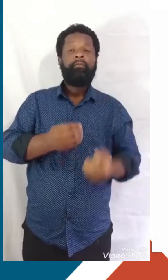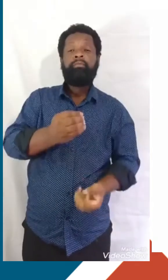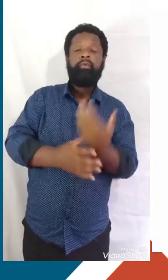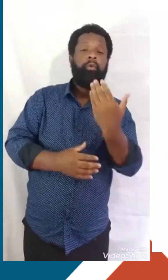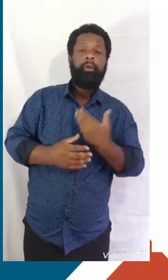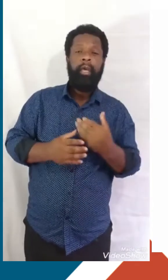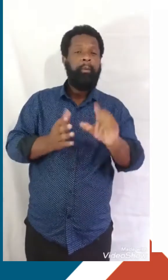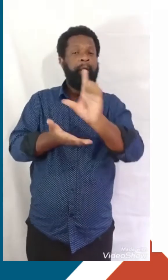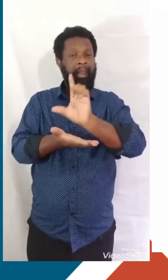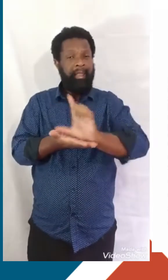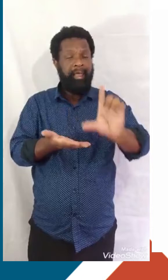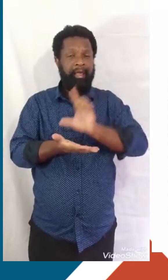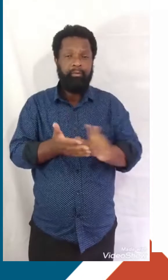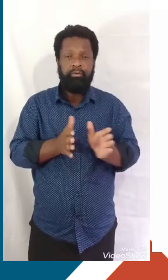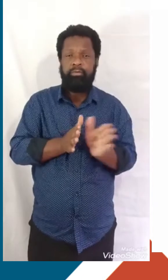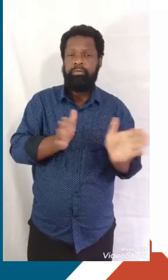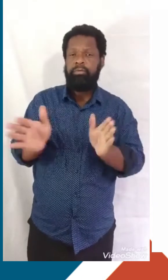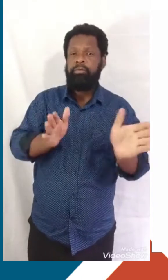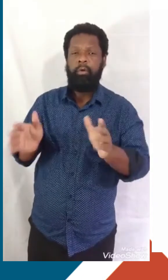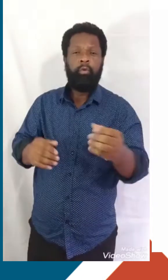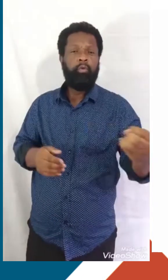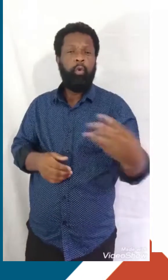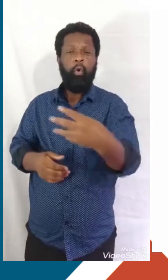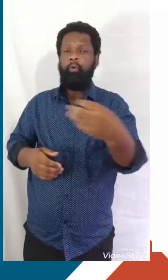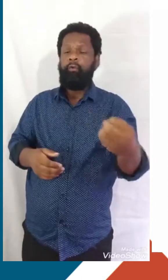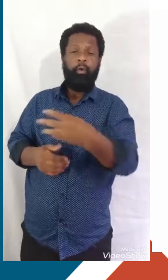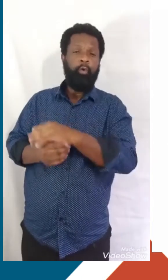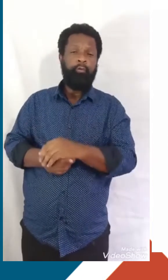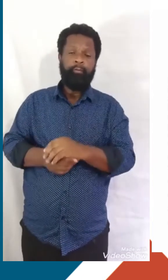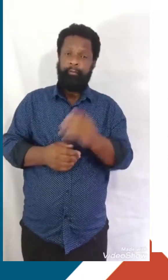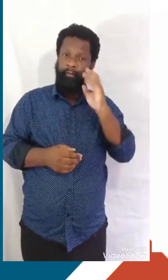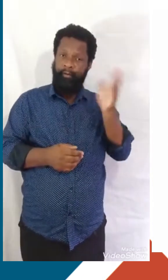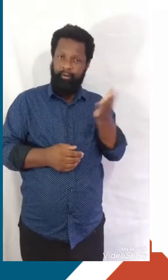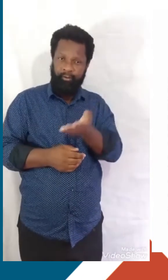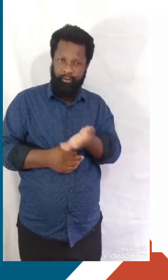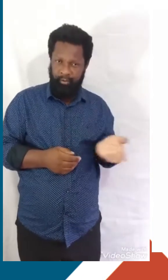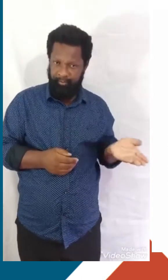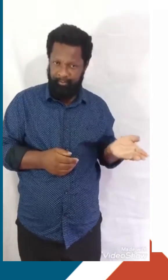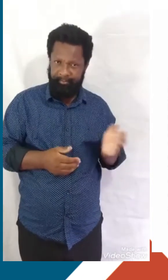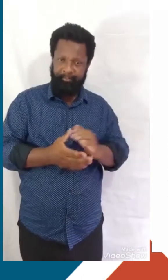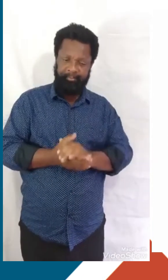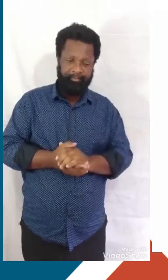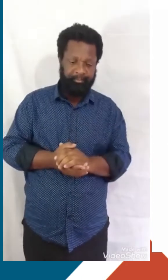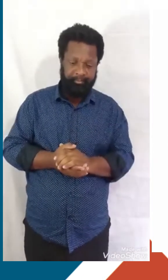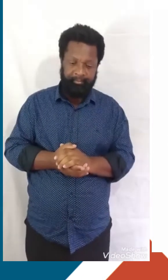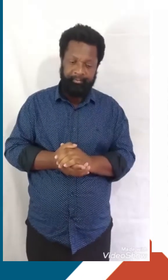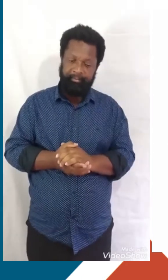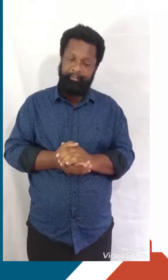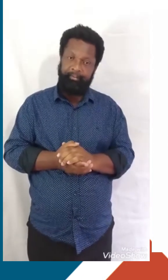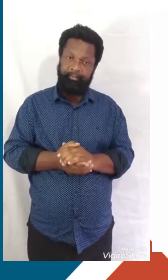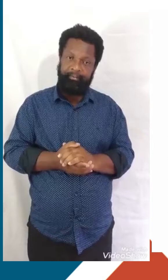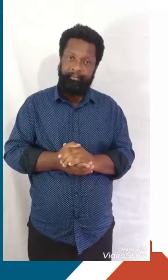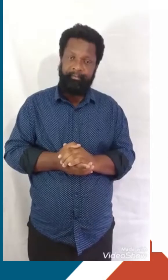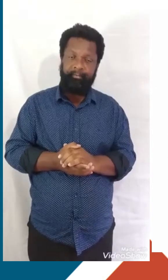novas correntes literárias, como concretismo, neoconcretismo, literatura praxis e